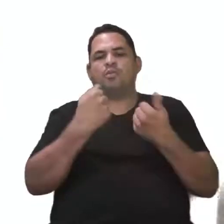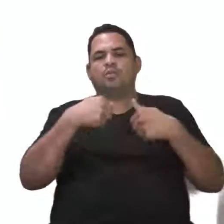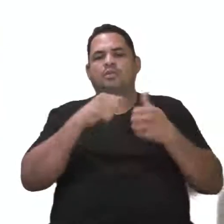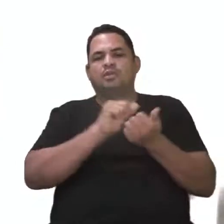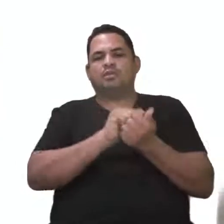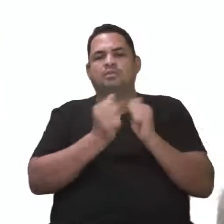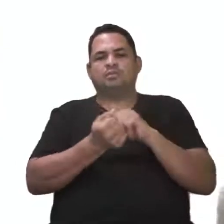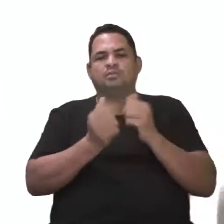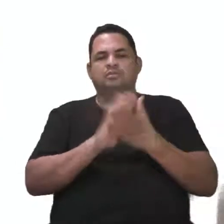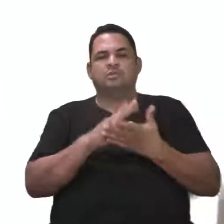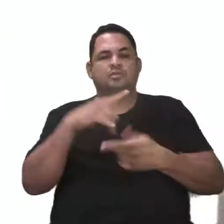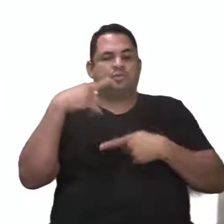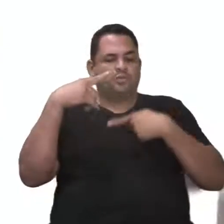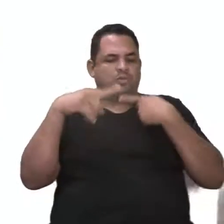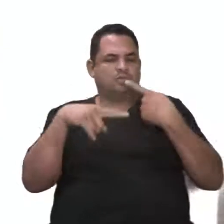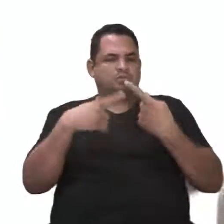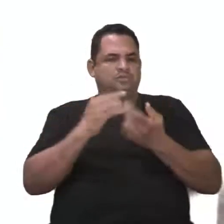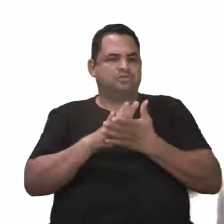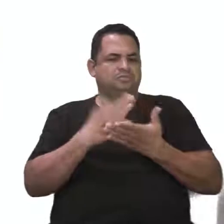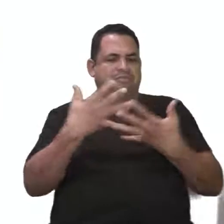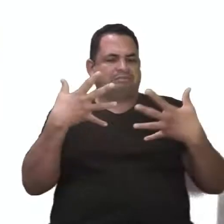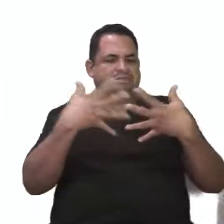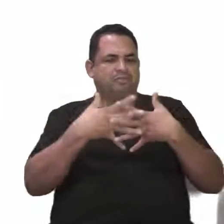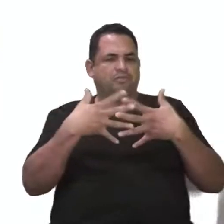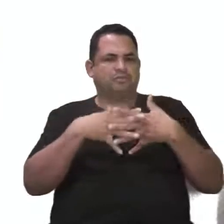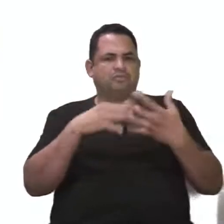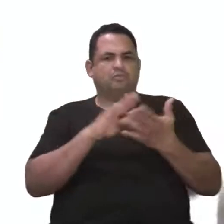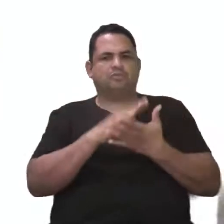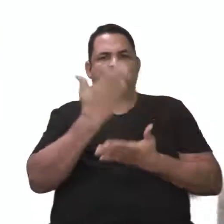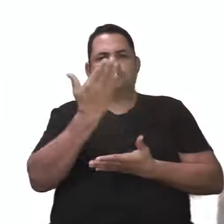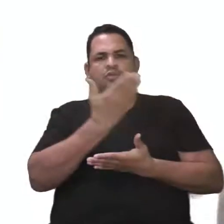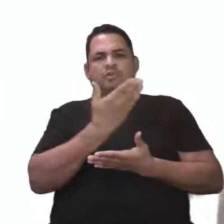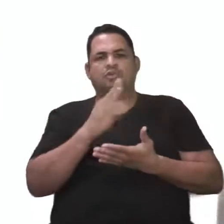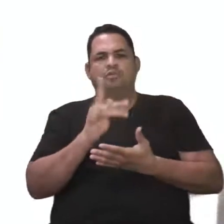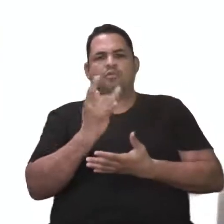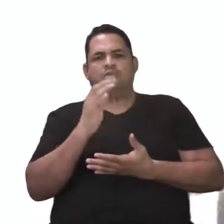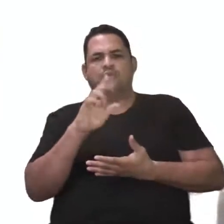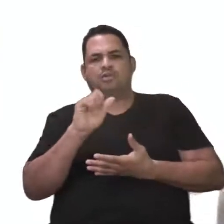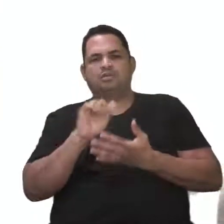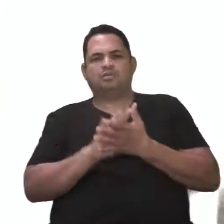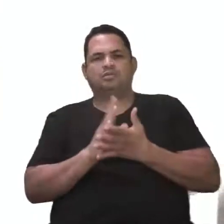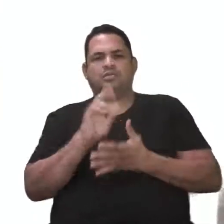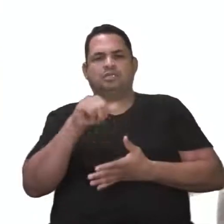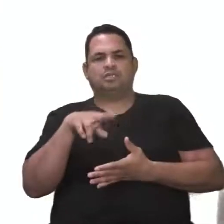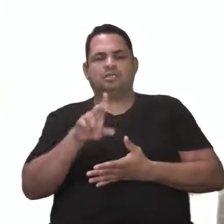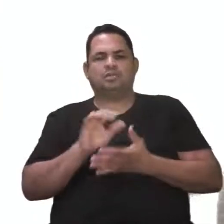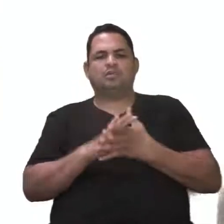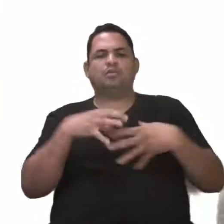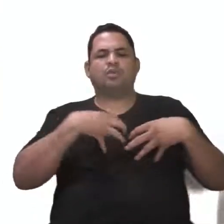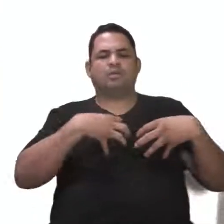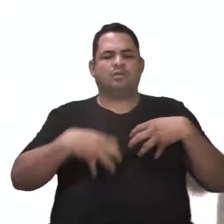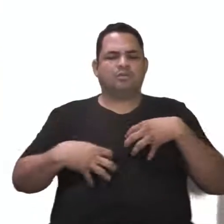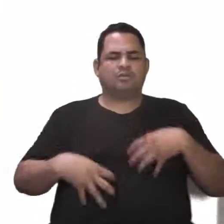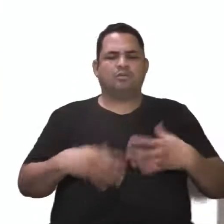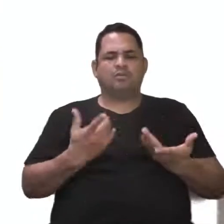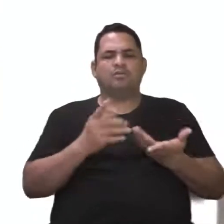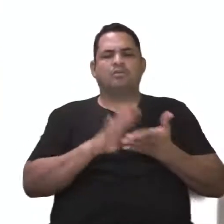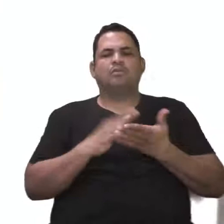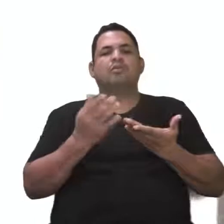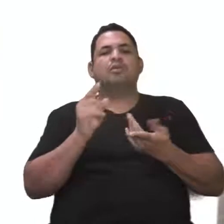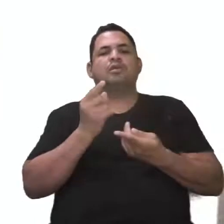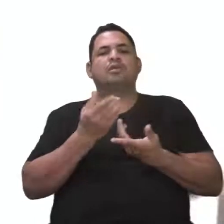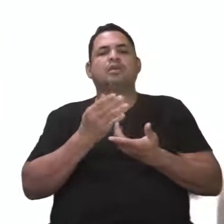mais estar confundindo nada disso. O que é um órgão homólogo? O que é um órgão análogo? O que se trata desses